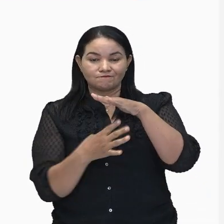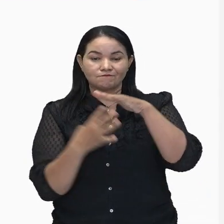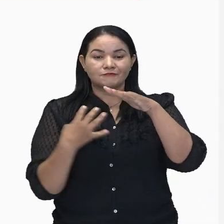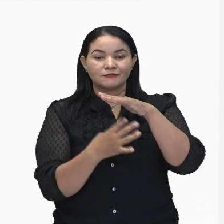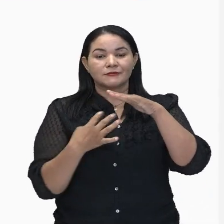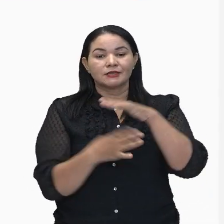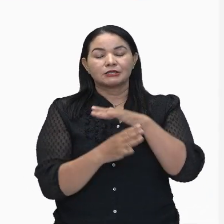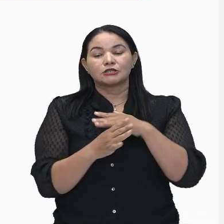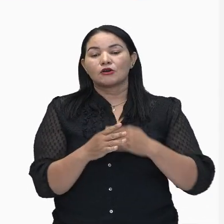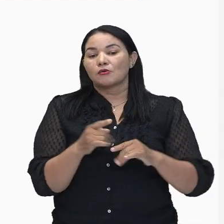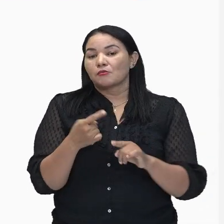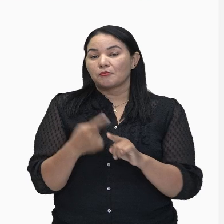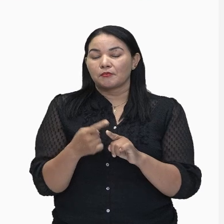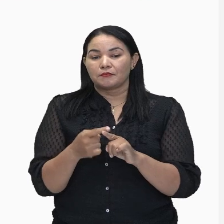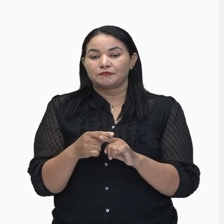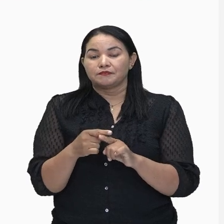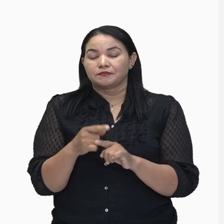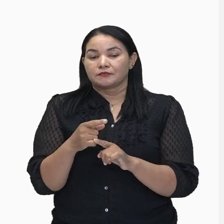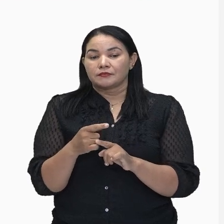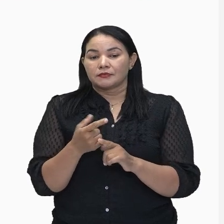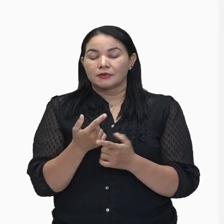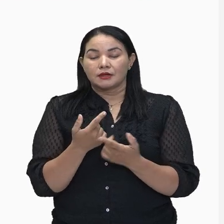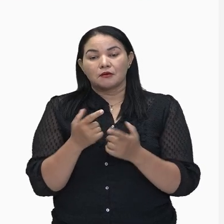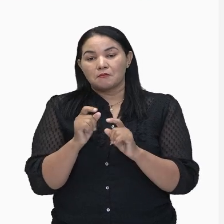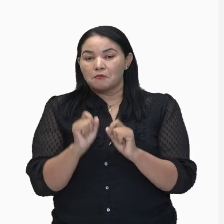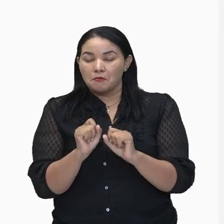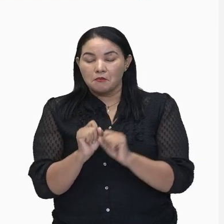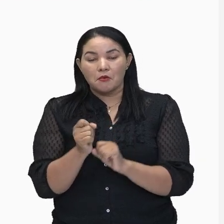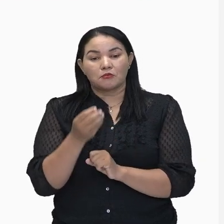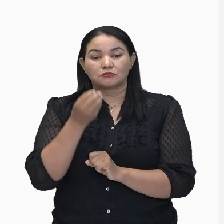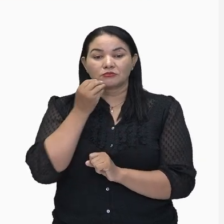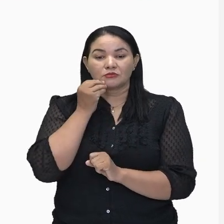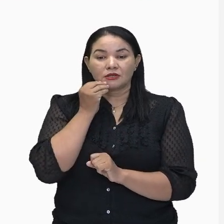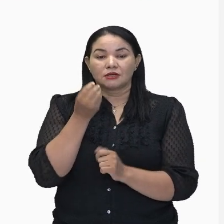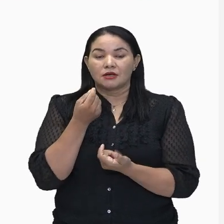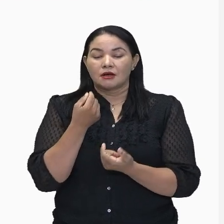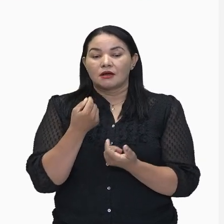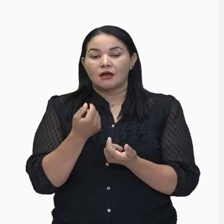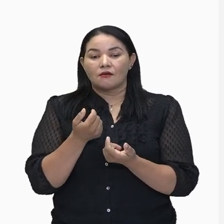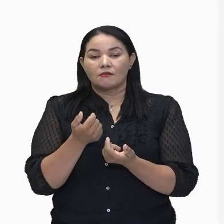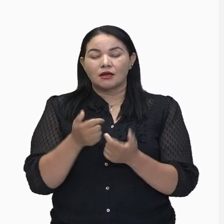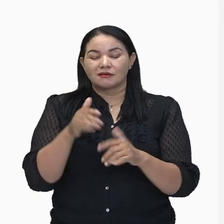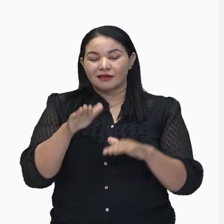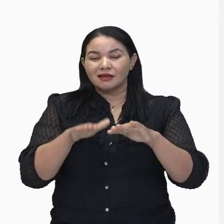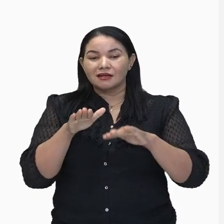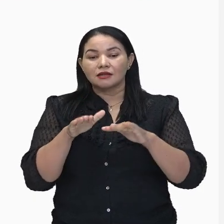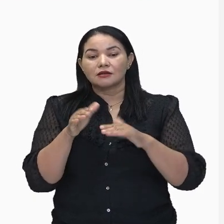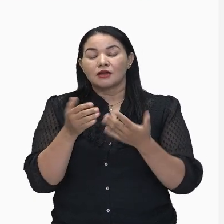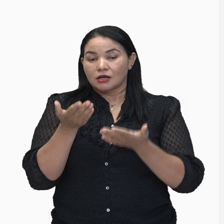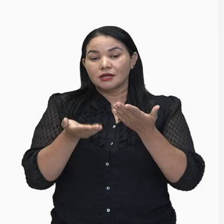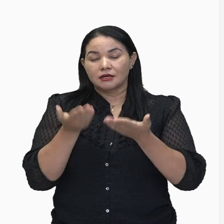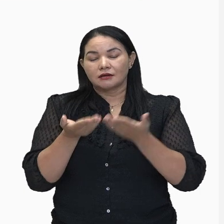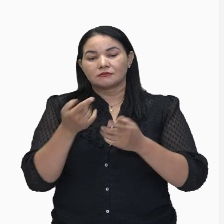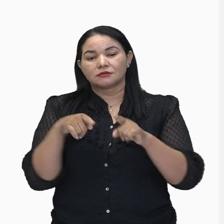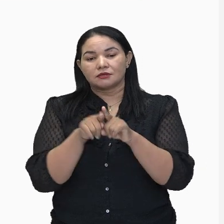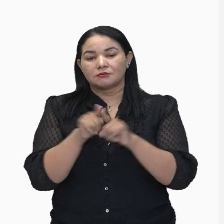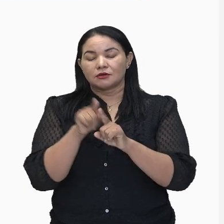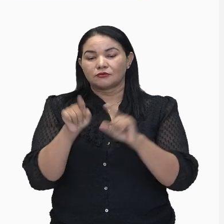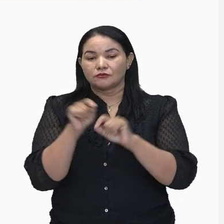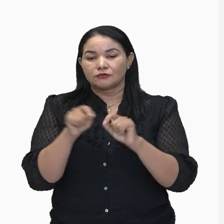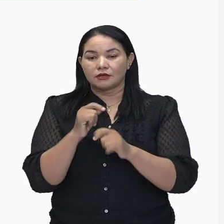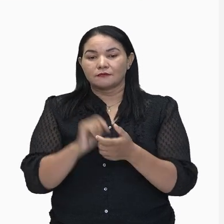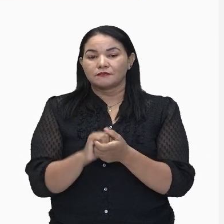Para ainda estar tentando, né, manter aí um equilíbrio, mesmo ocorrendo fatores